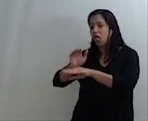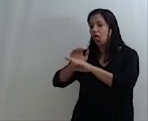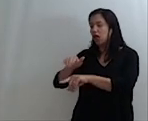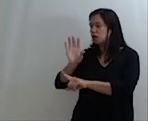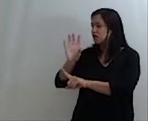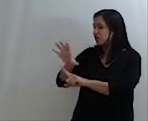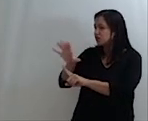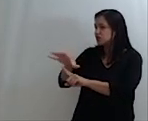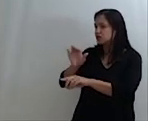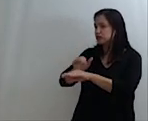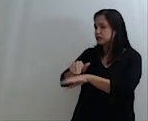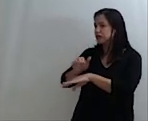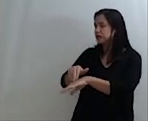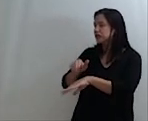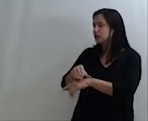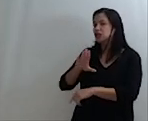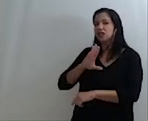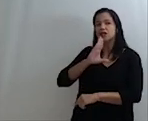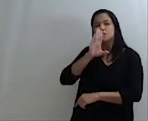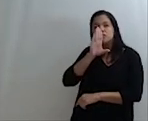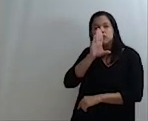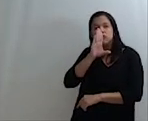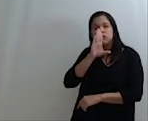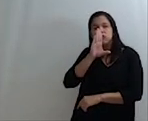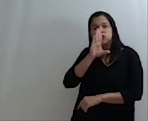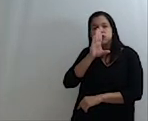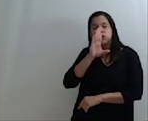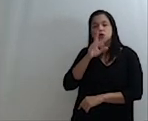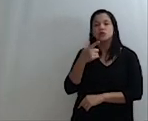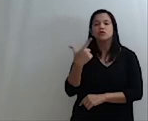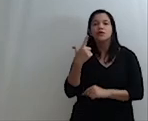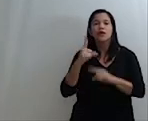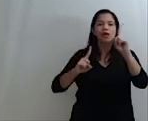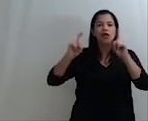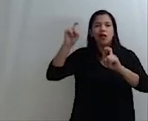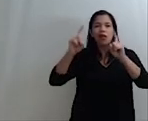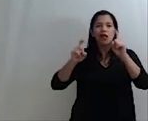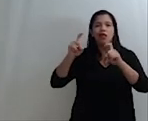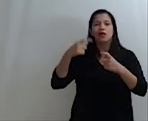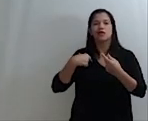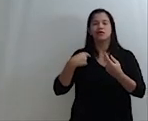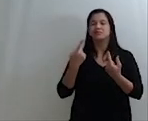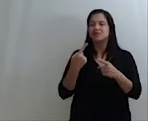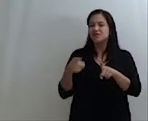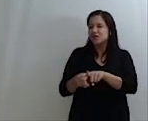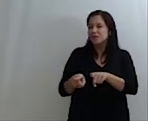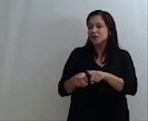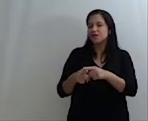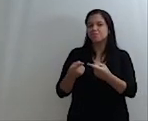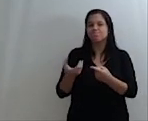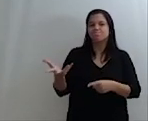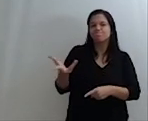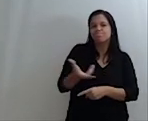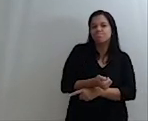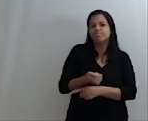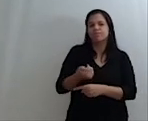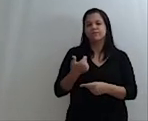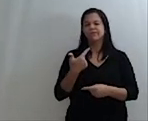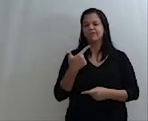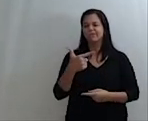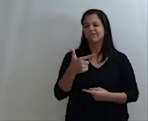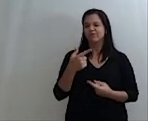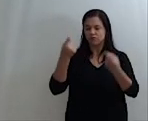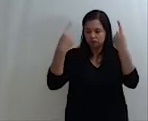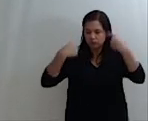essa essa imagem tem um caráter estático eh tem a questão da qualidade da foto ausência de expressões de trejes corporais